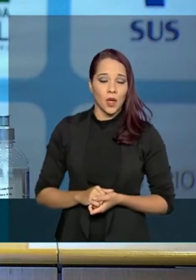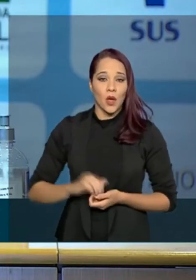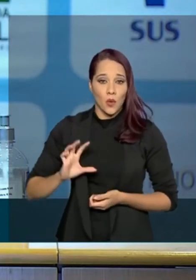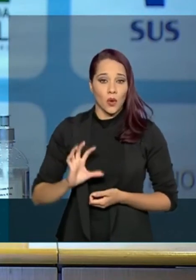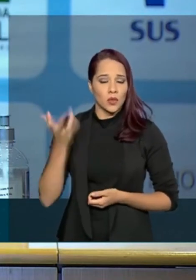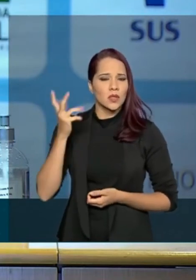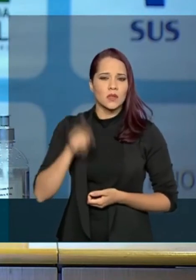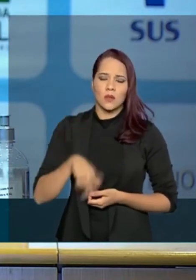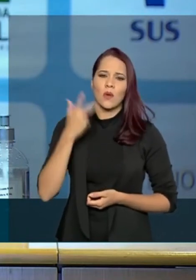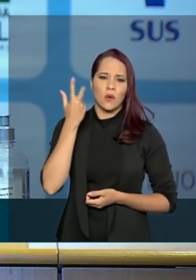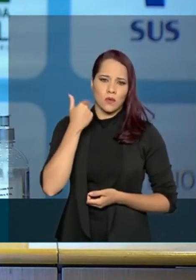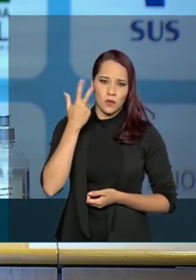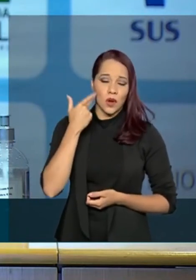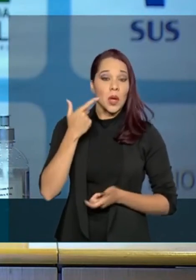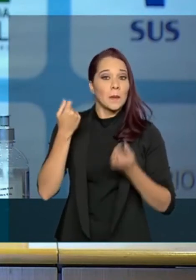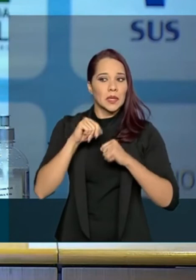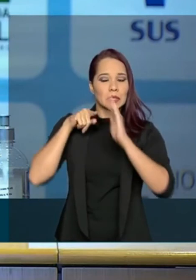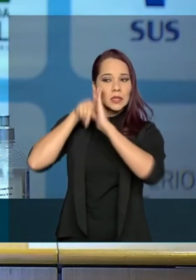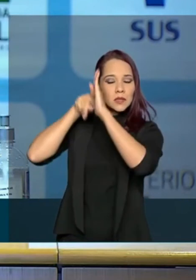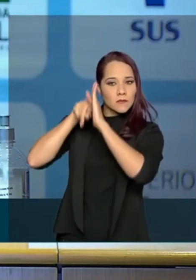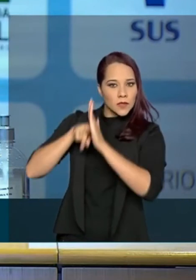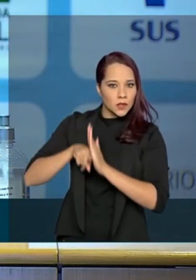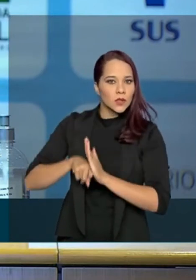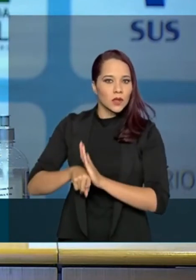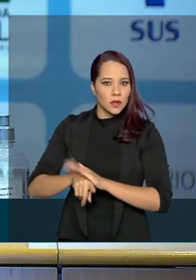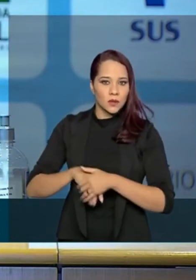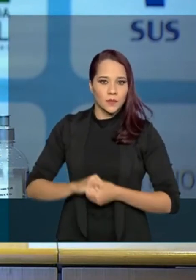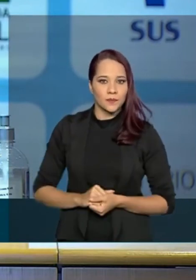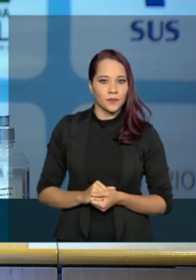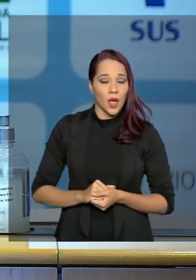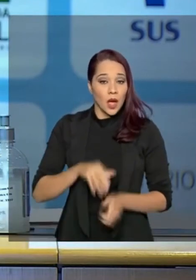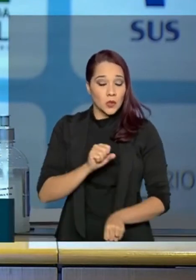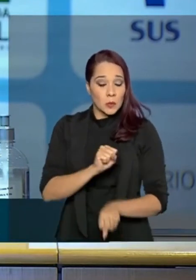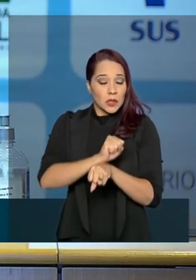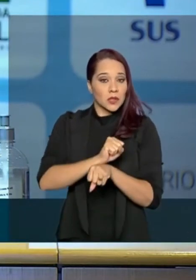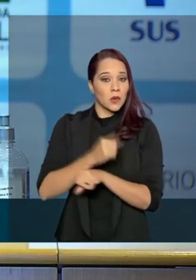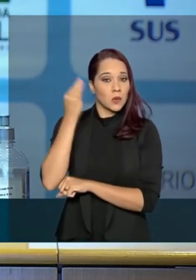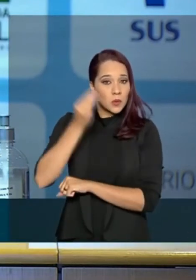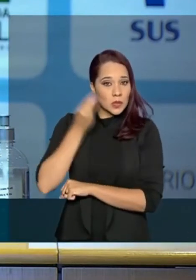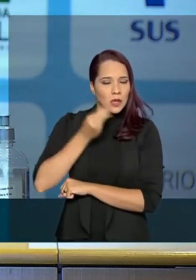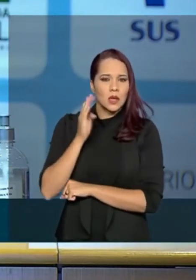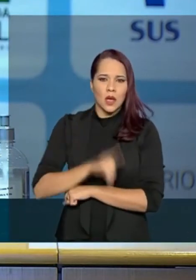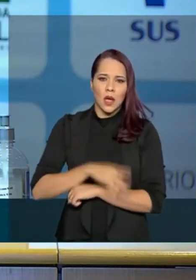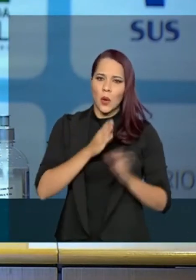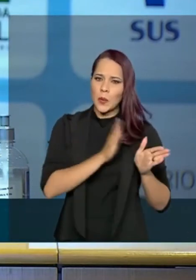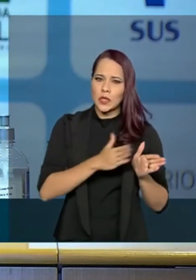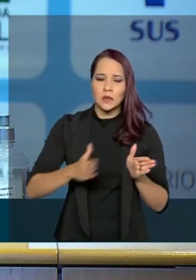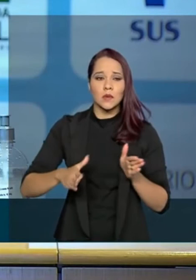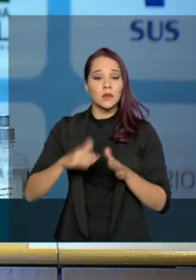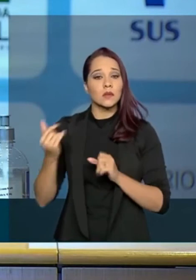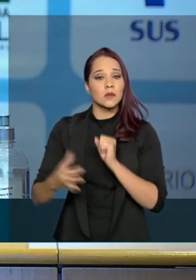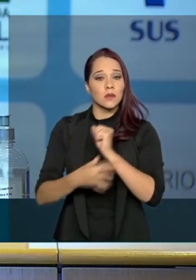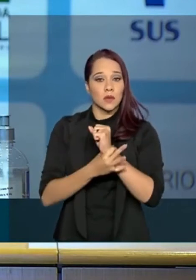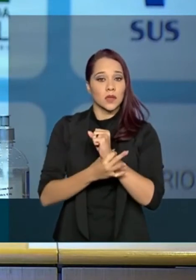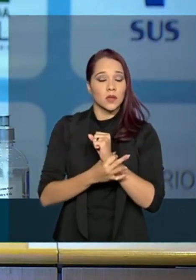é natural e precisa ser investigado. A suspensão dos testes é um procedimento de segurança